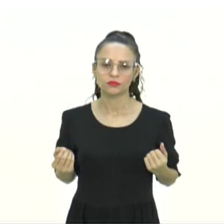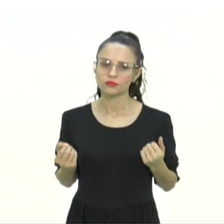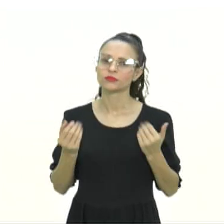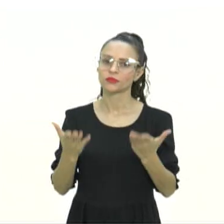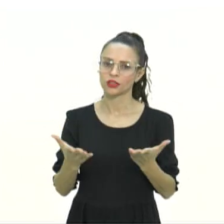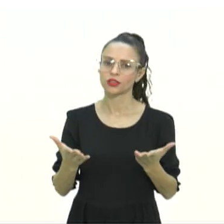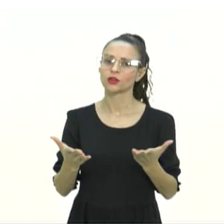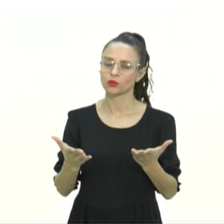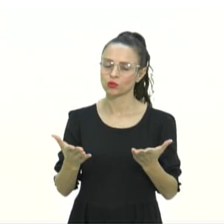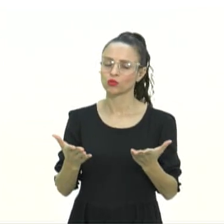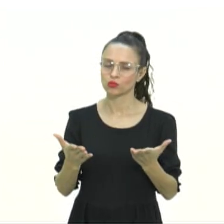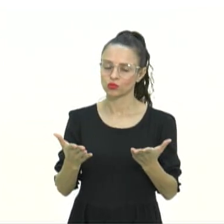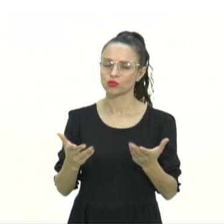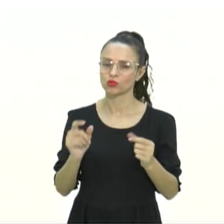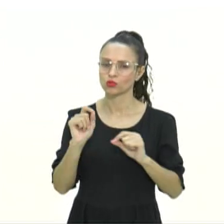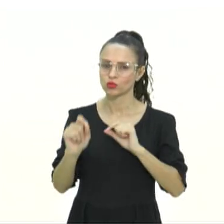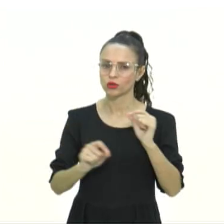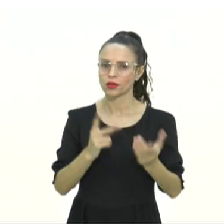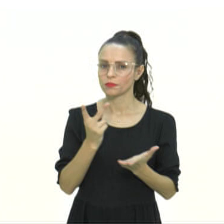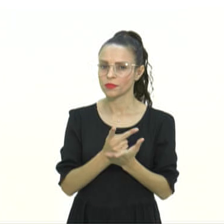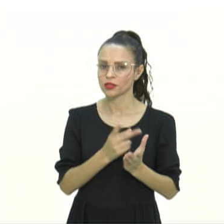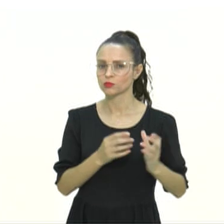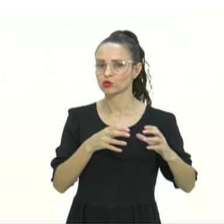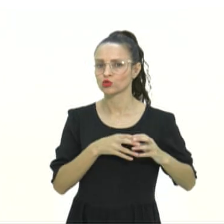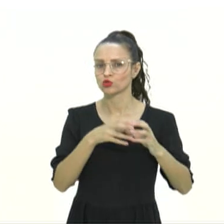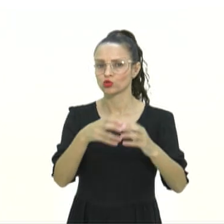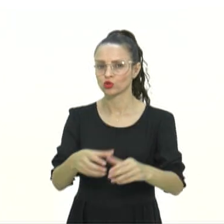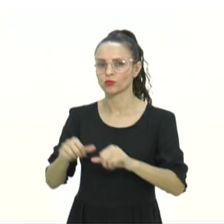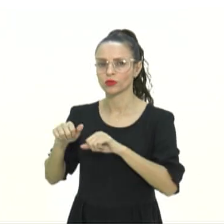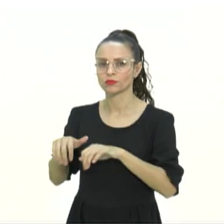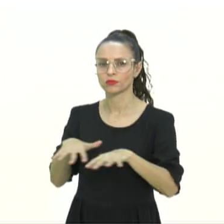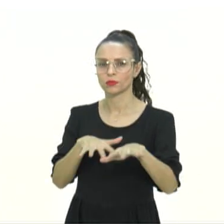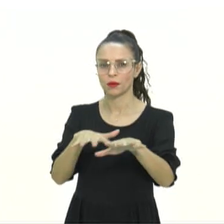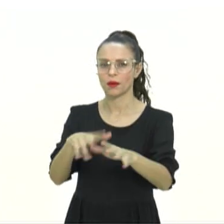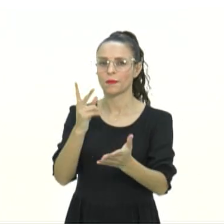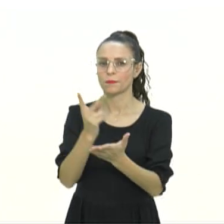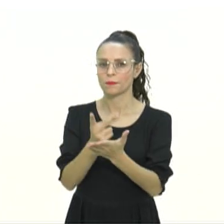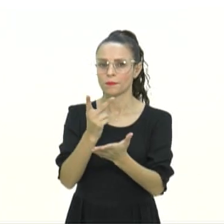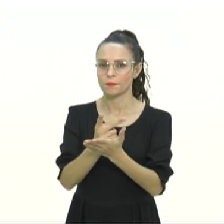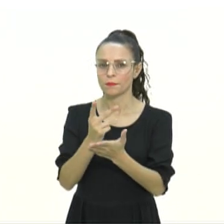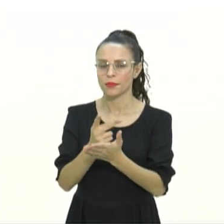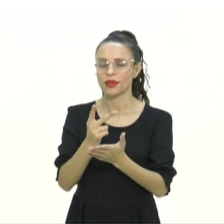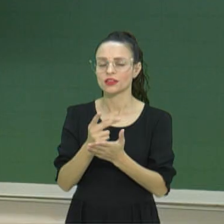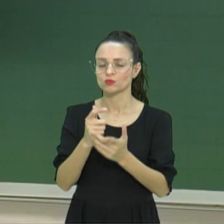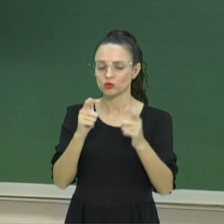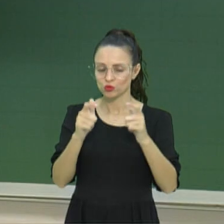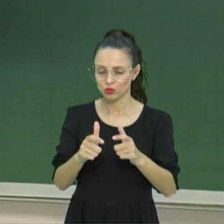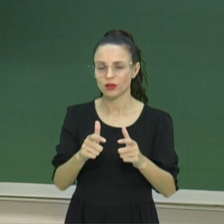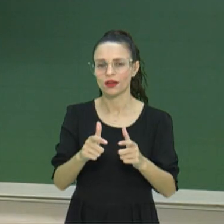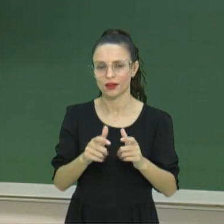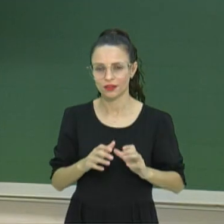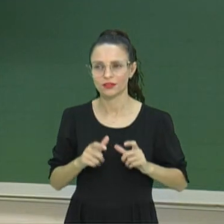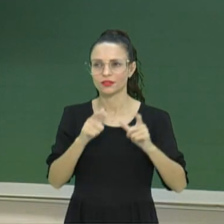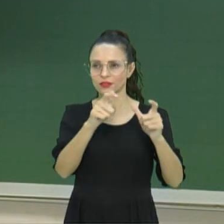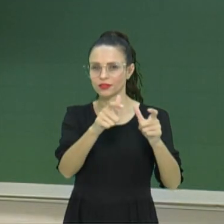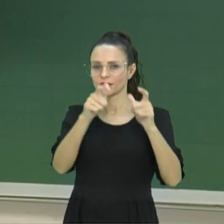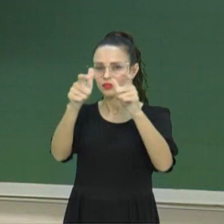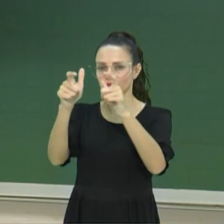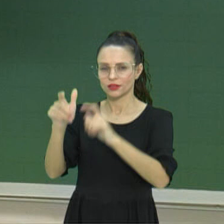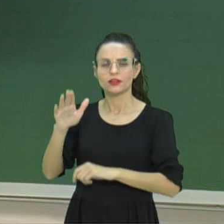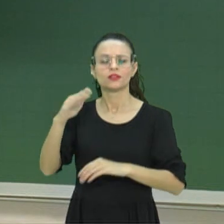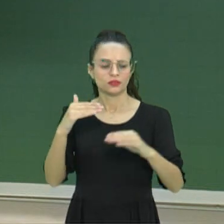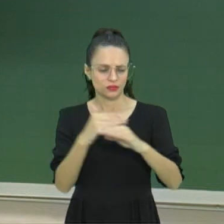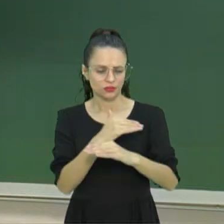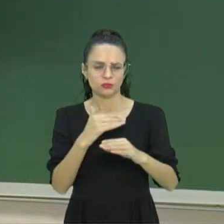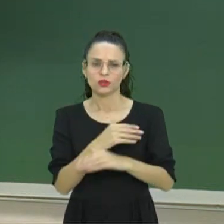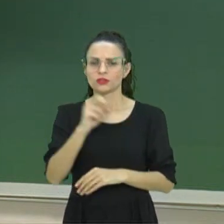o deslocamento do mesmo grupo de manifestantes por todo o país no mesmo tempo. Veja, embora os meios de transporte realmente